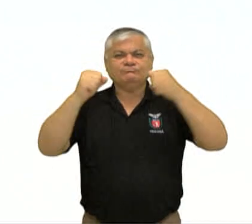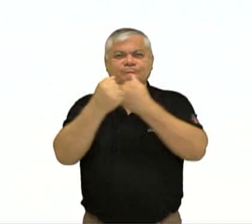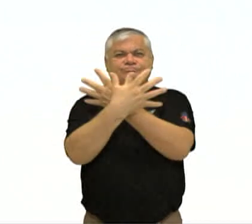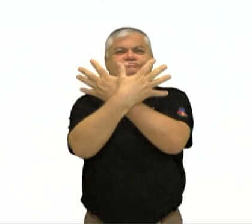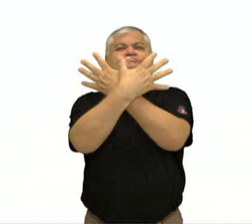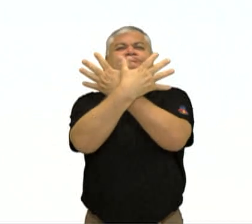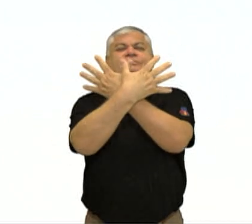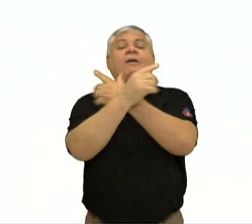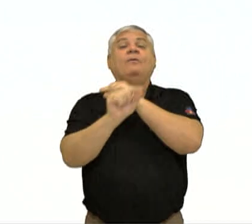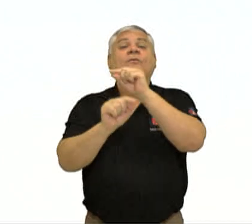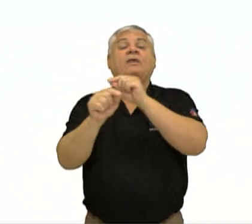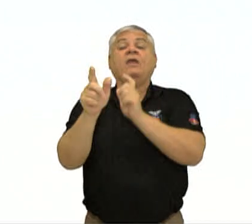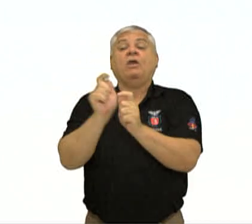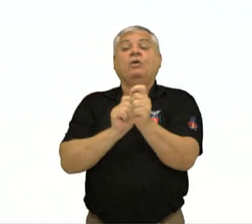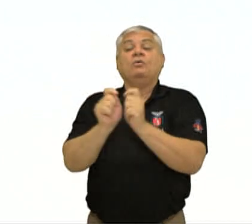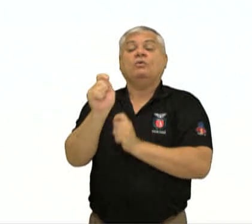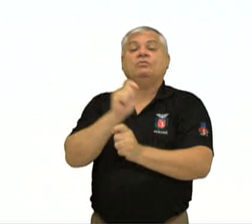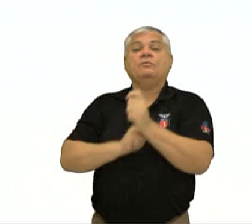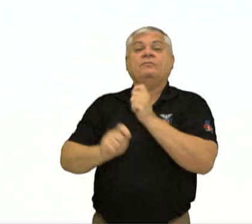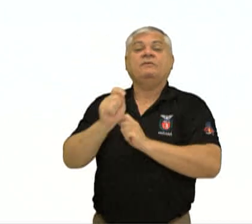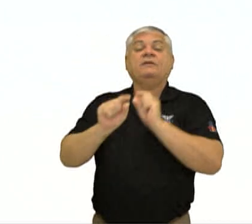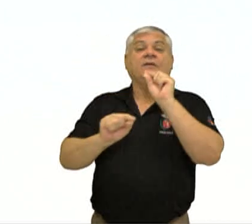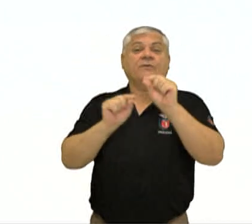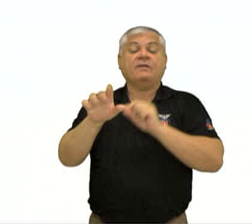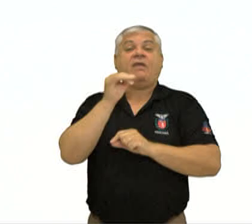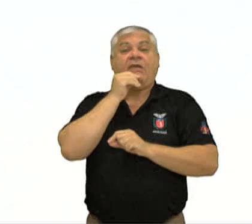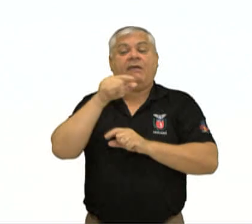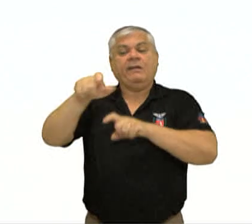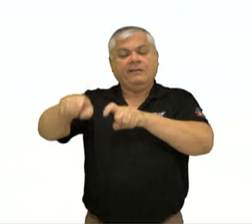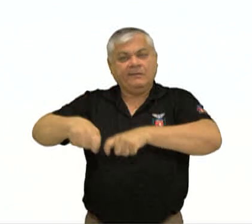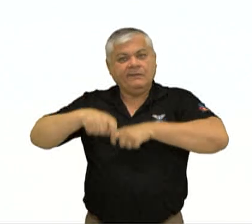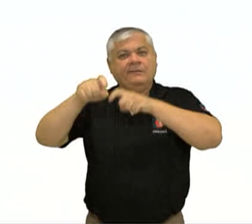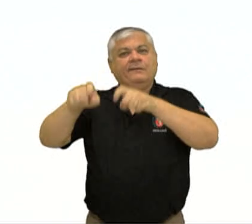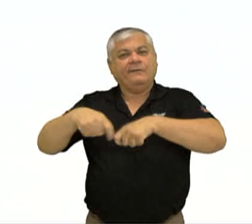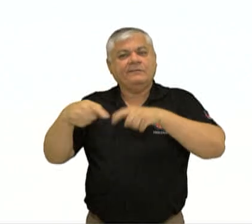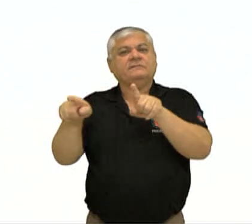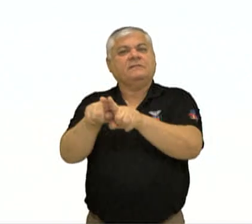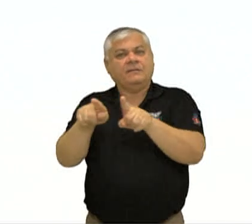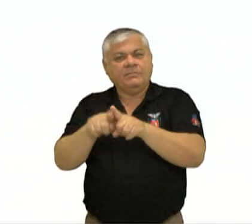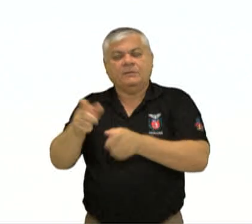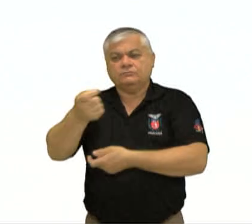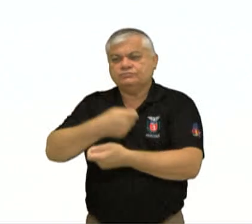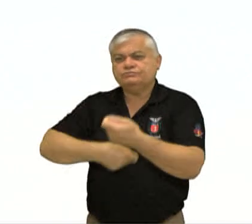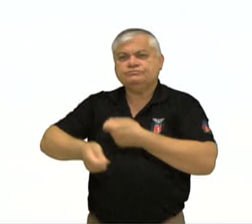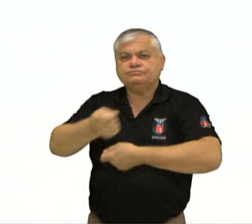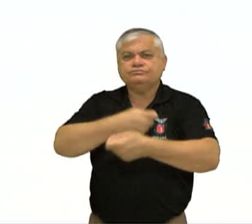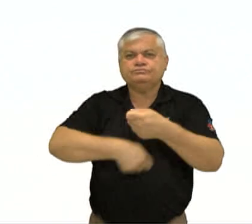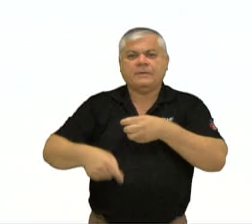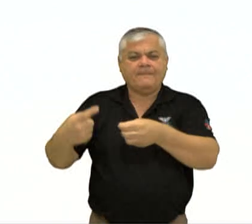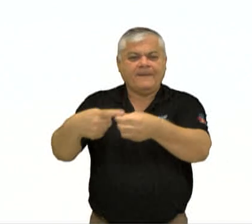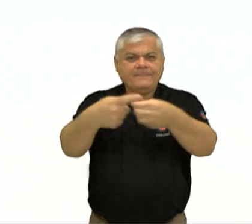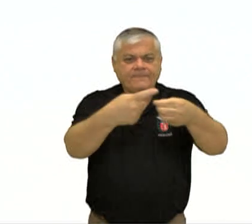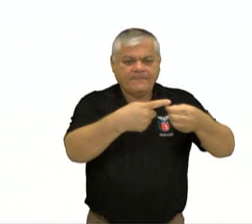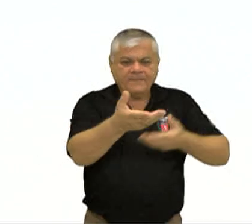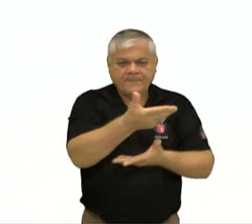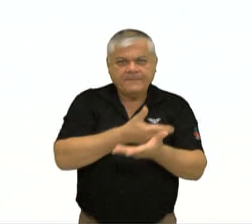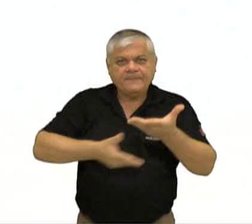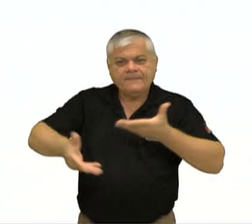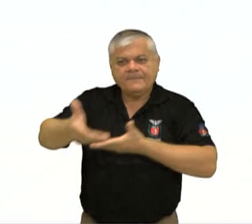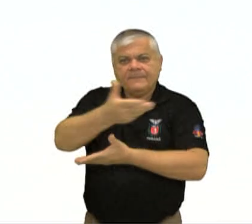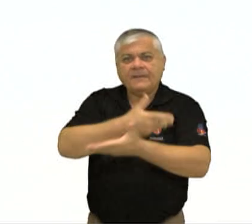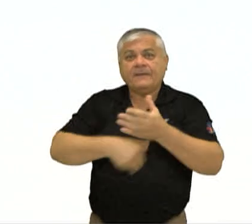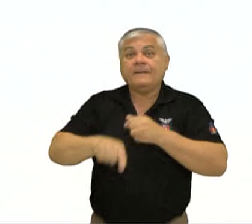Azteca. Sua economia majoritariamente agrícola, né? Eles faziam comércio entre as cidades, mas aí a economia baseada